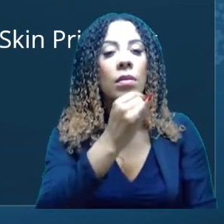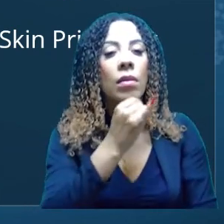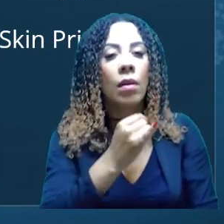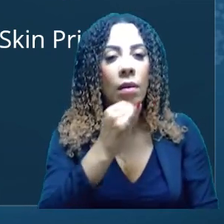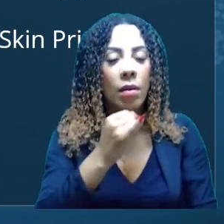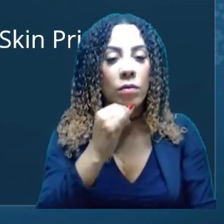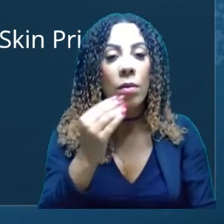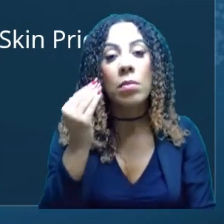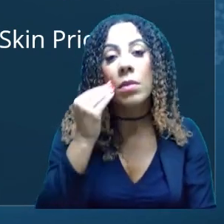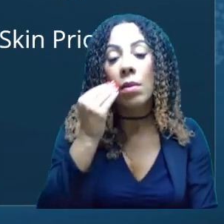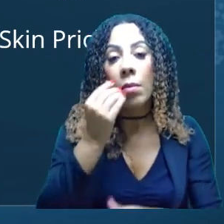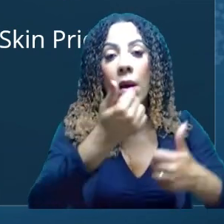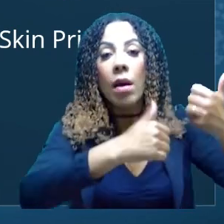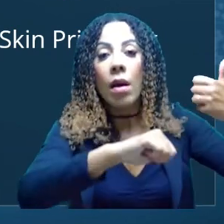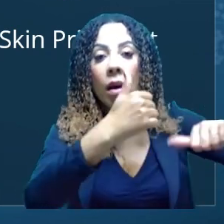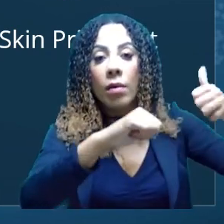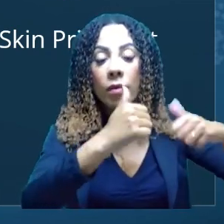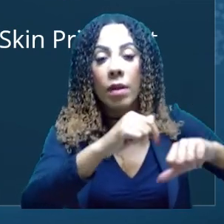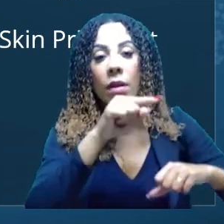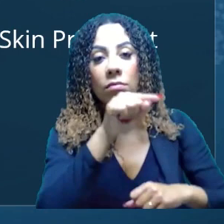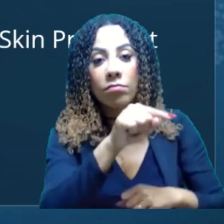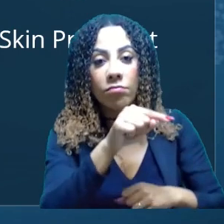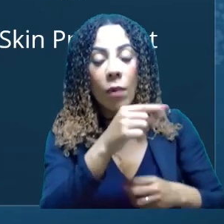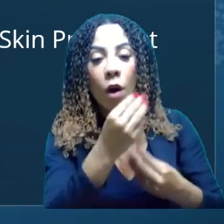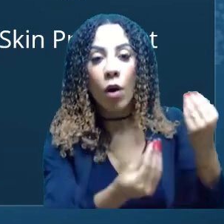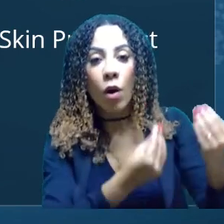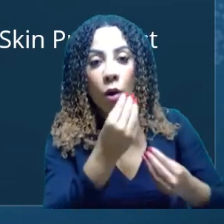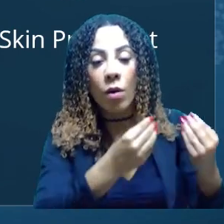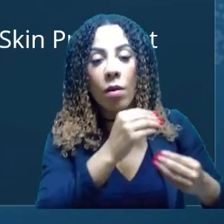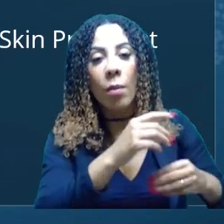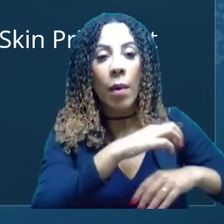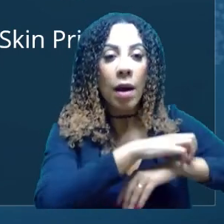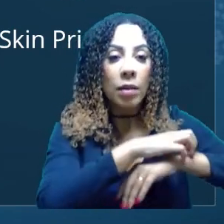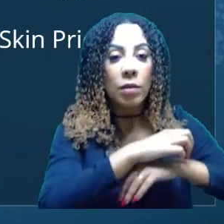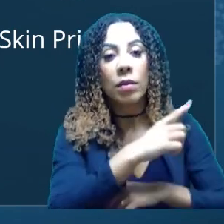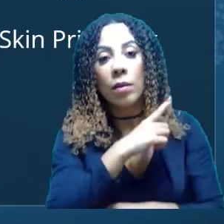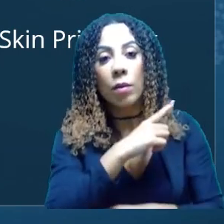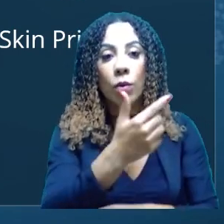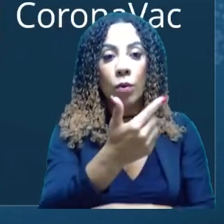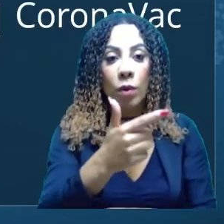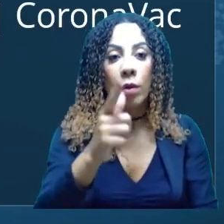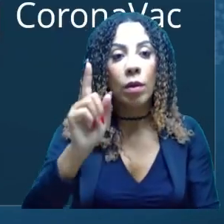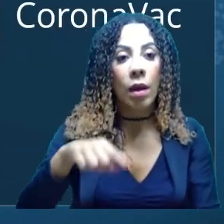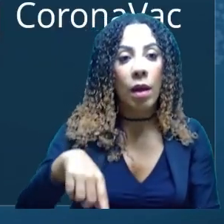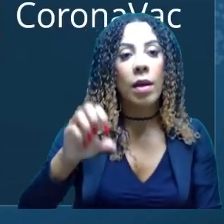avaliar a positividade a esses extratos alergênicos é o Skin Prick Test.